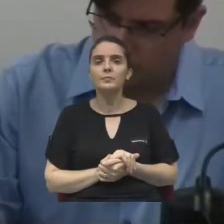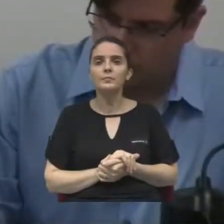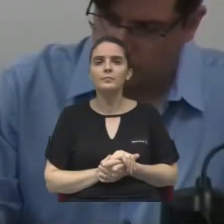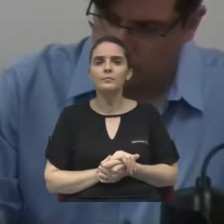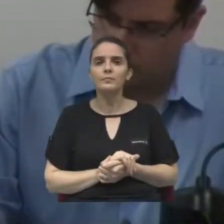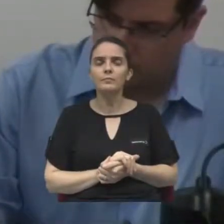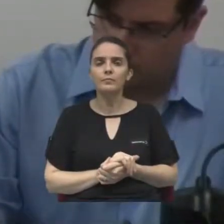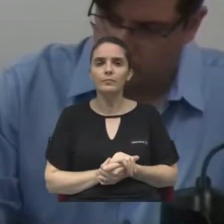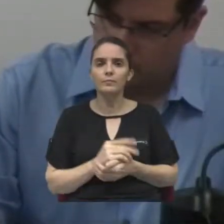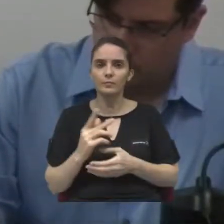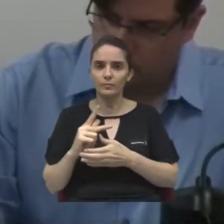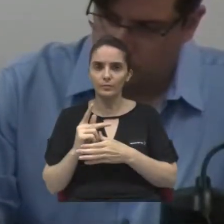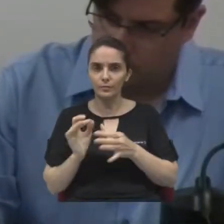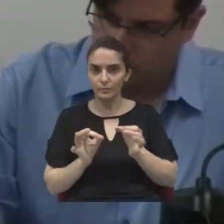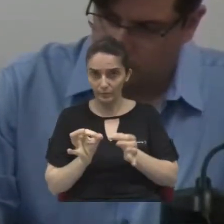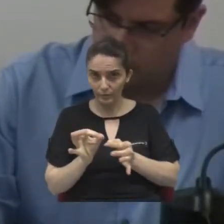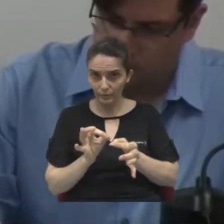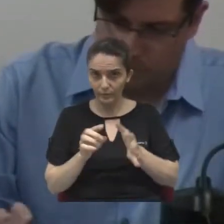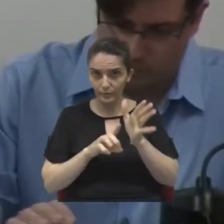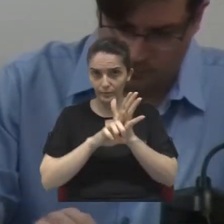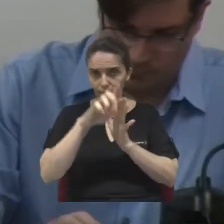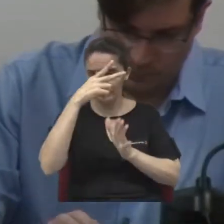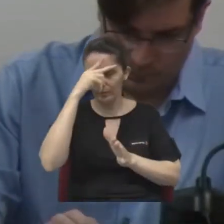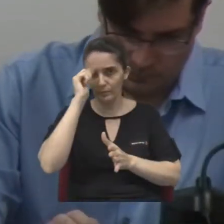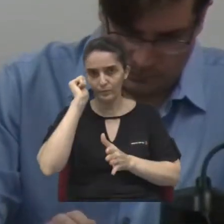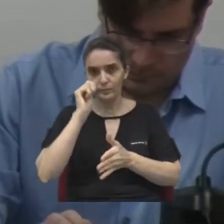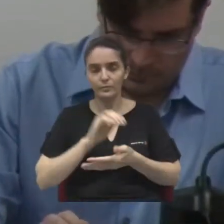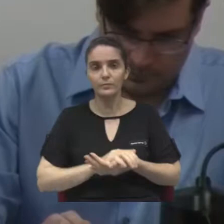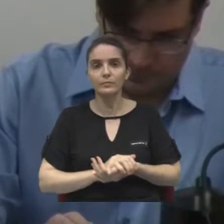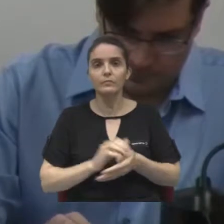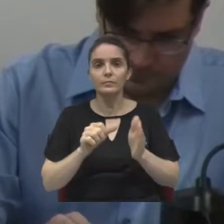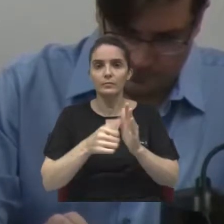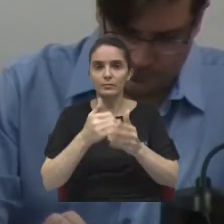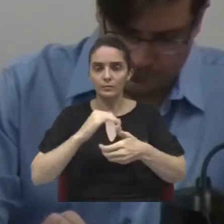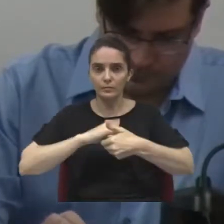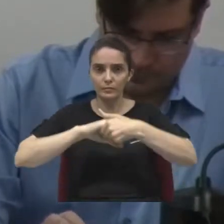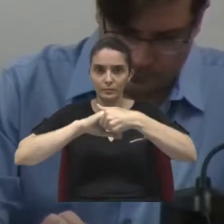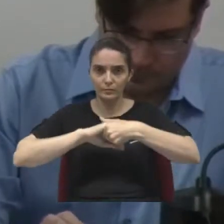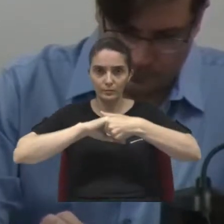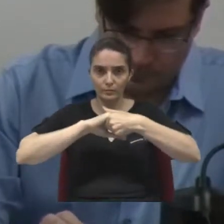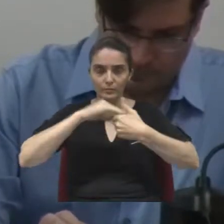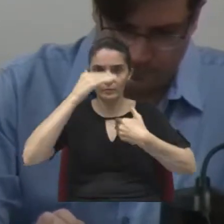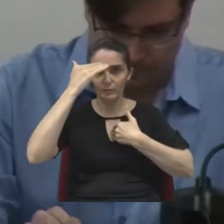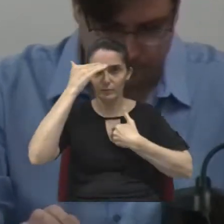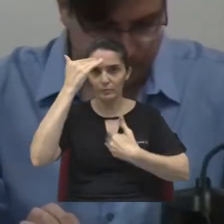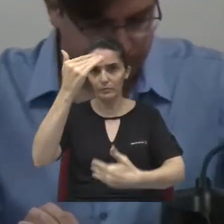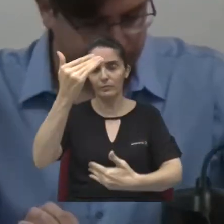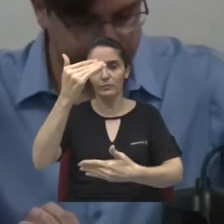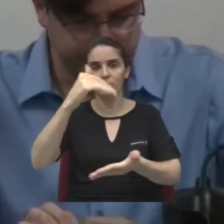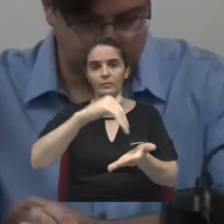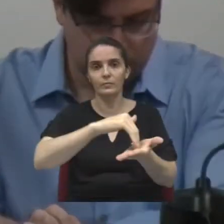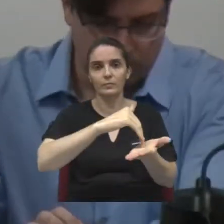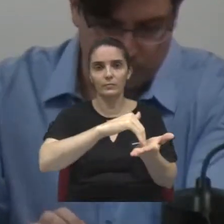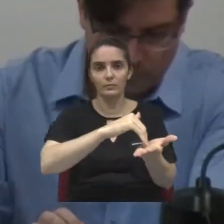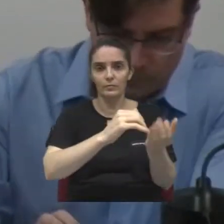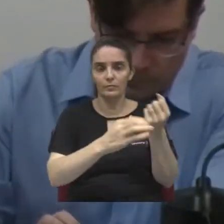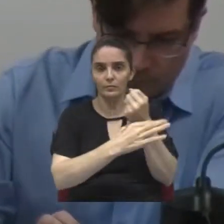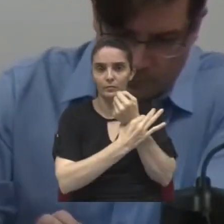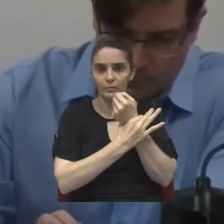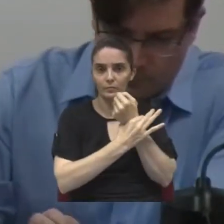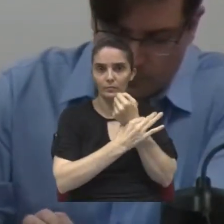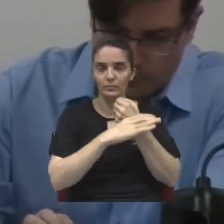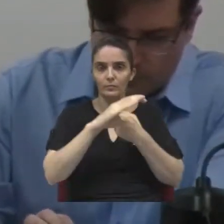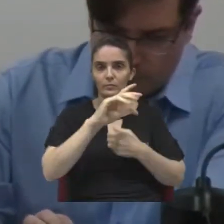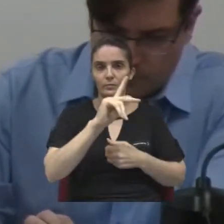elaborei este requerimento. Primeiro, eu quero parabenizar e agradecer o secretário de Segurança Pública, o Cabo